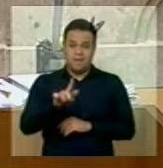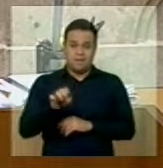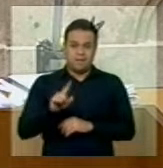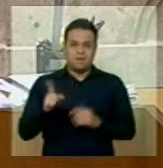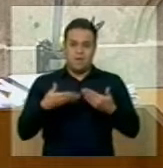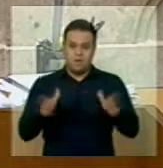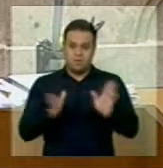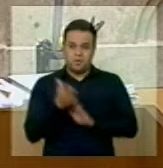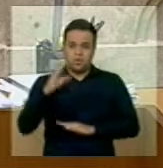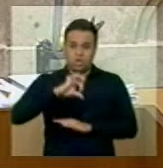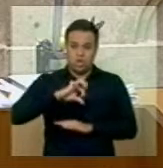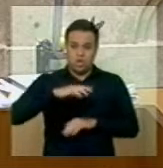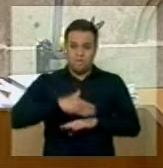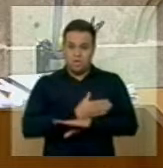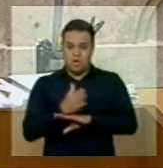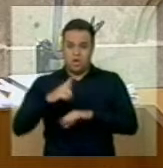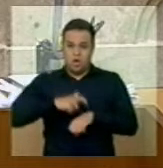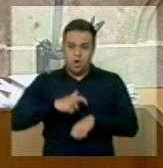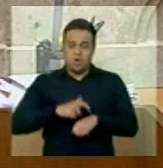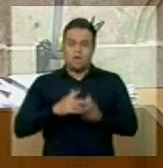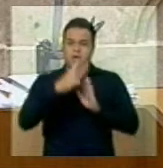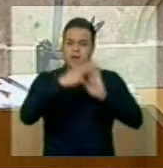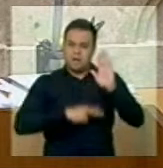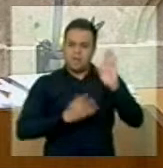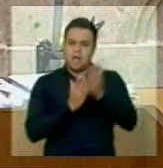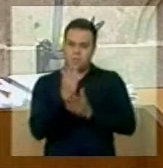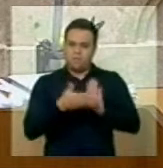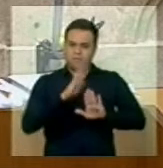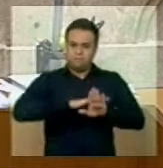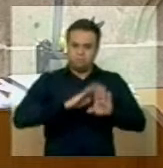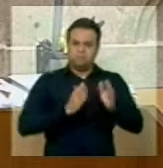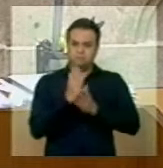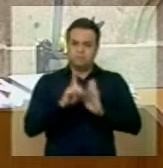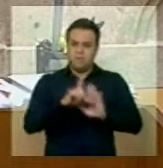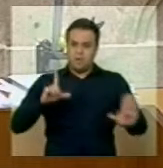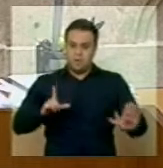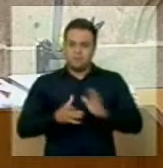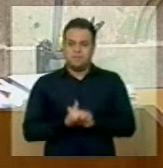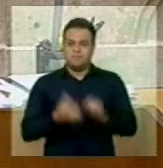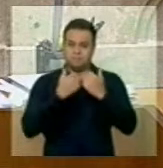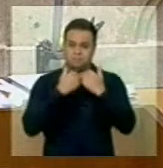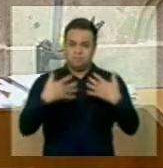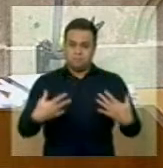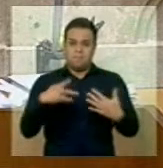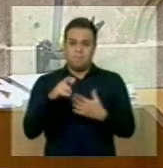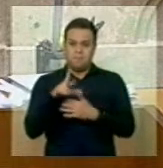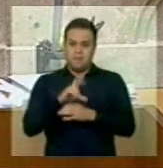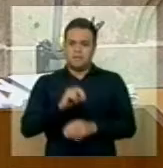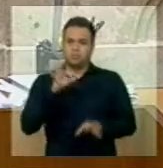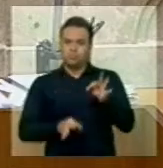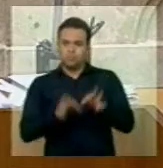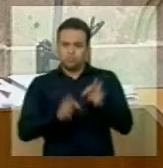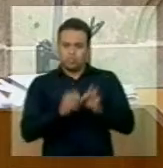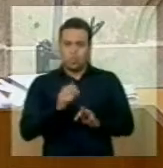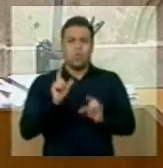Abriu-se a sessão às 9 horas, sendo lida e aprovada a ata da sessão anterior. Na ocasião, o plenário julgou o mérito de uma ação